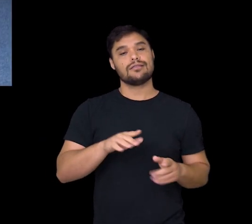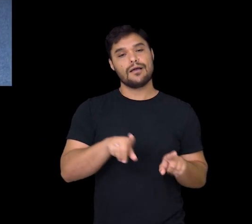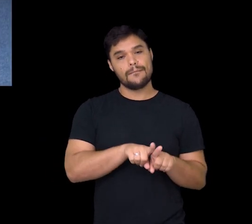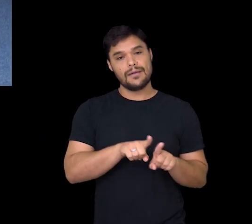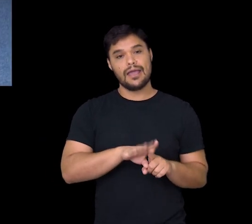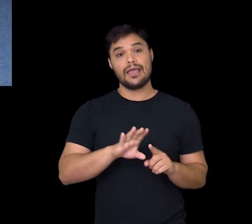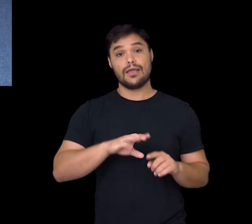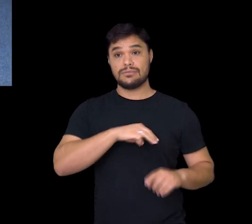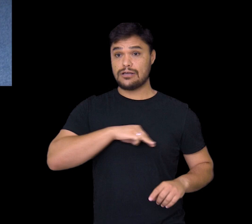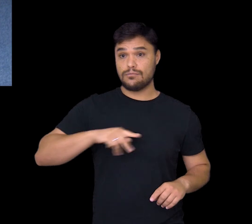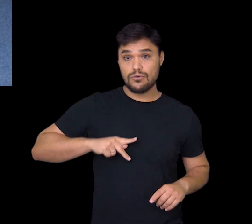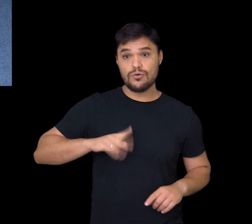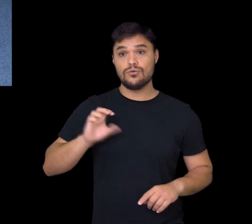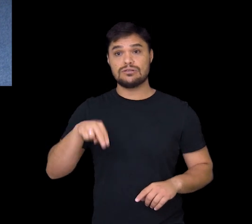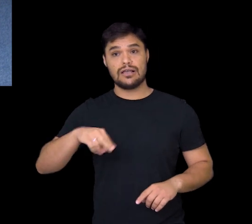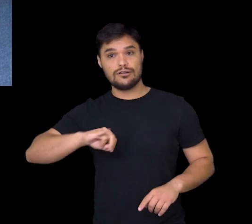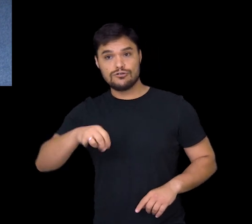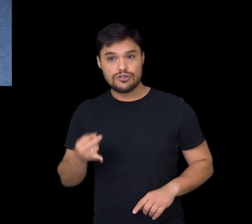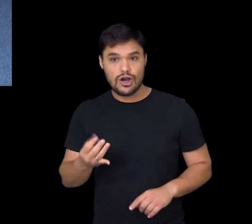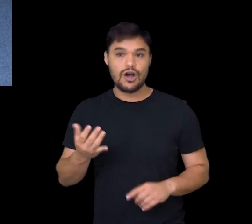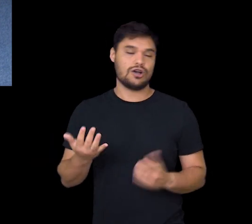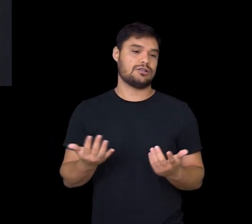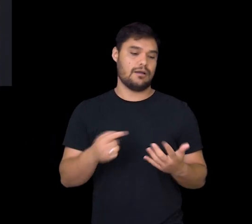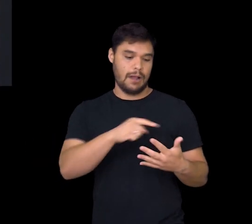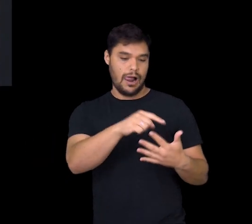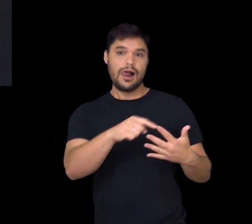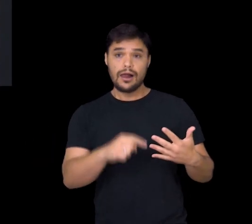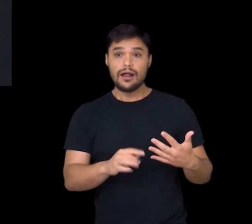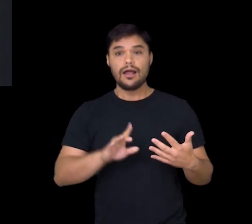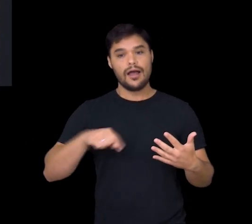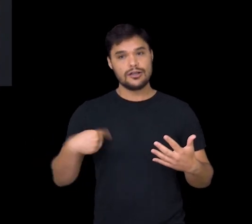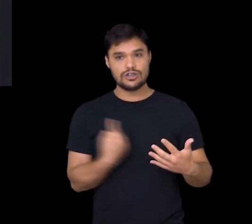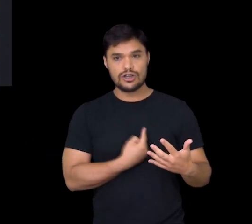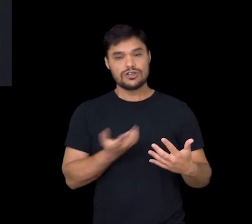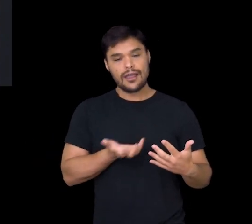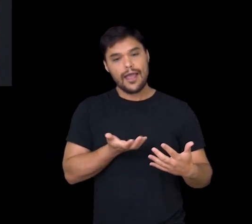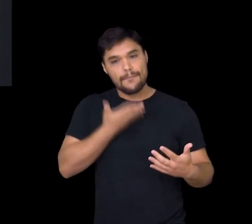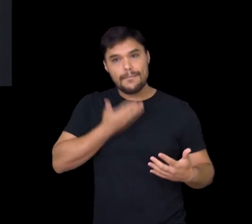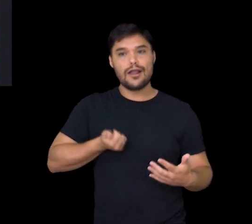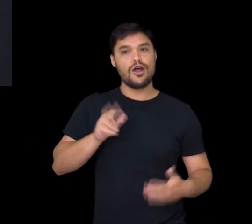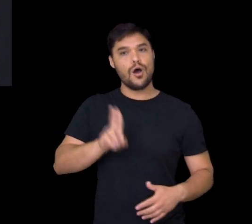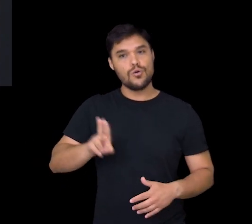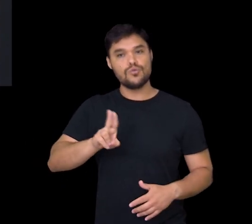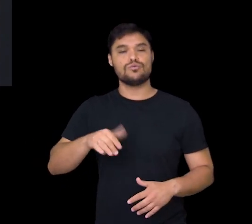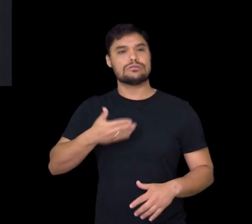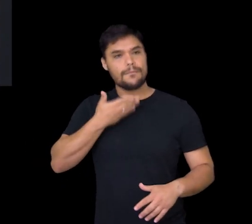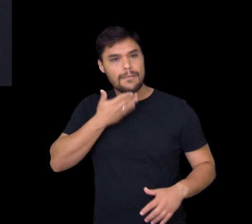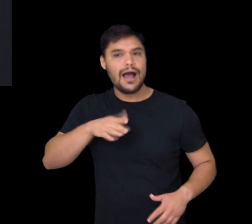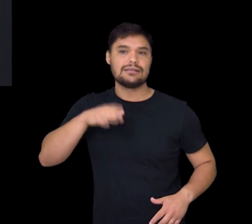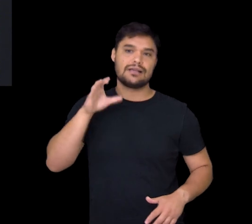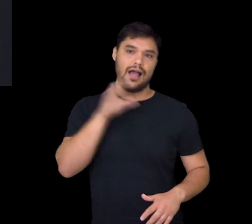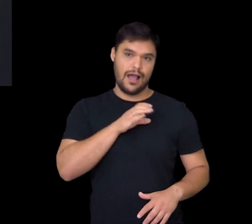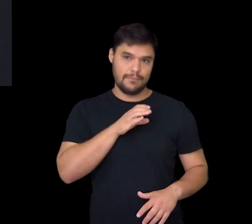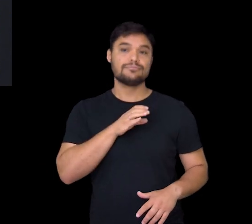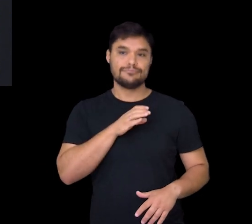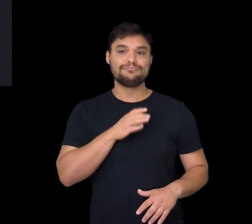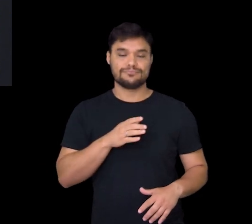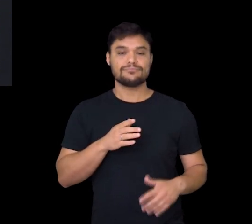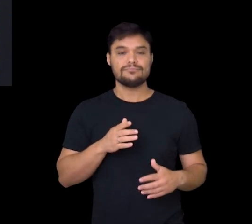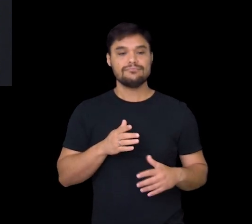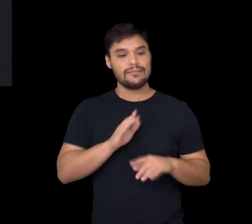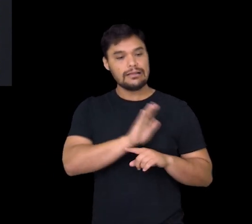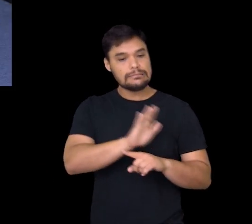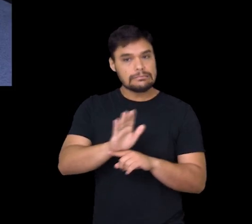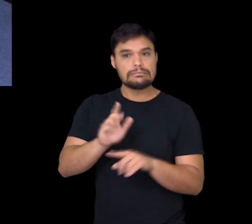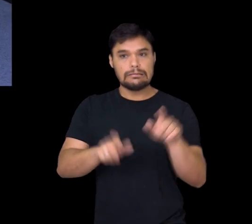Ministério Público, com o CNJ, com todos os órgãos que a deputada tem regimentado, é ser mais eficiente, ser mais rápido, atingir